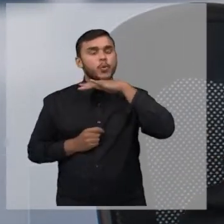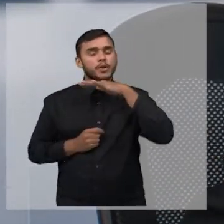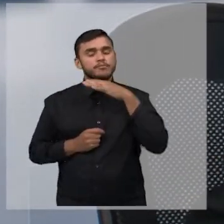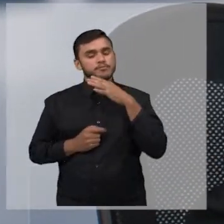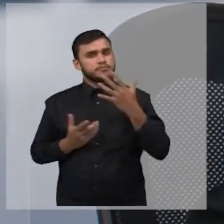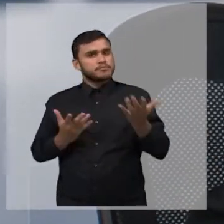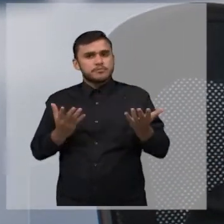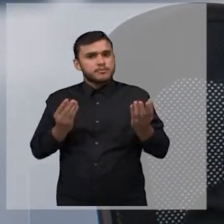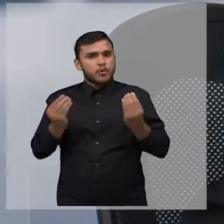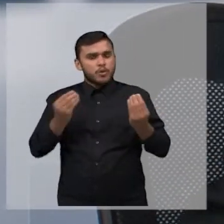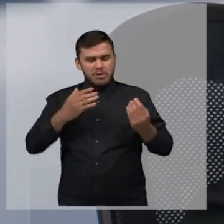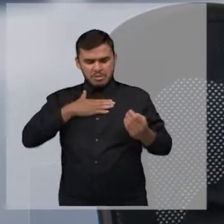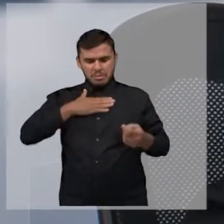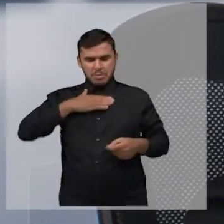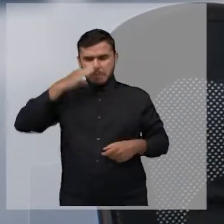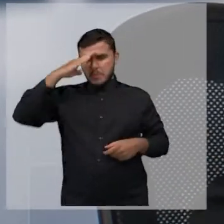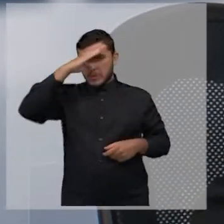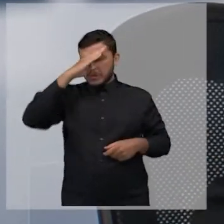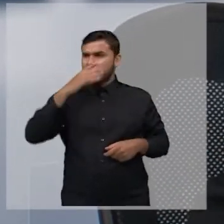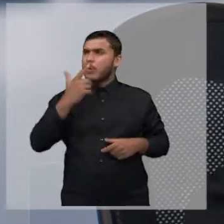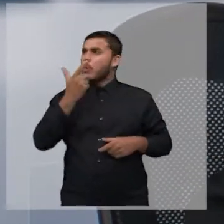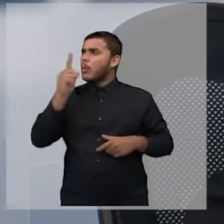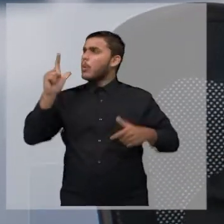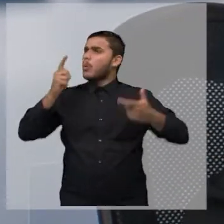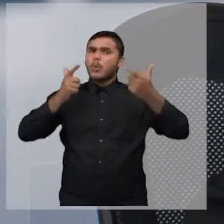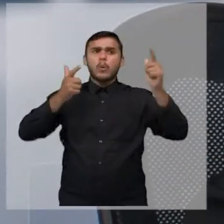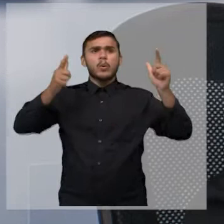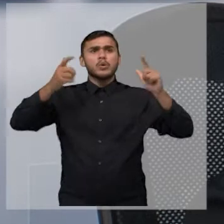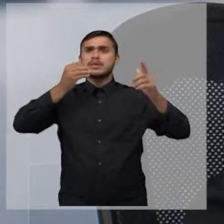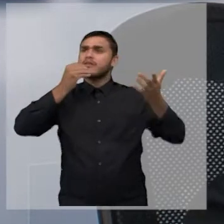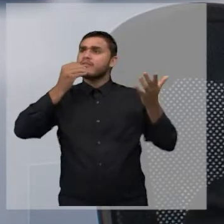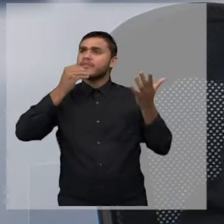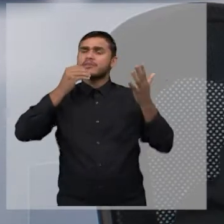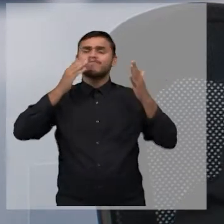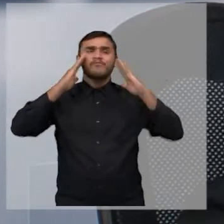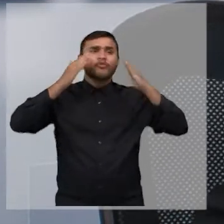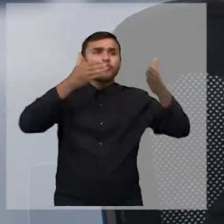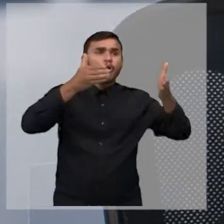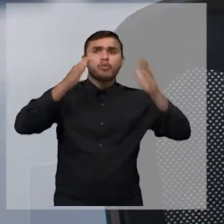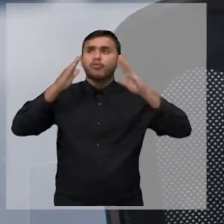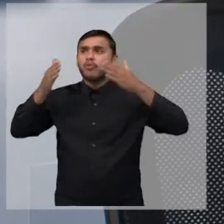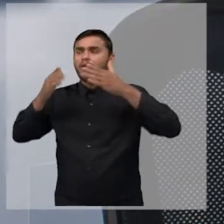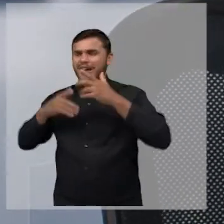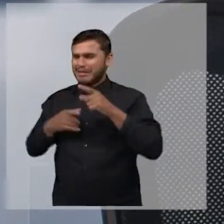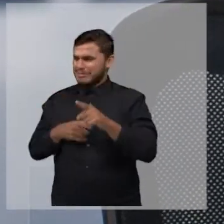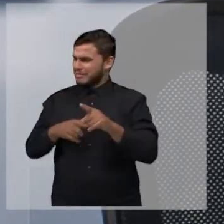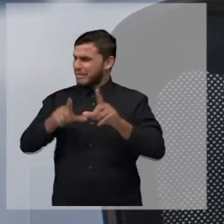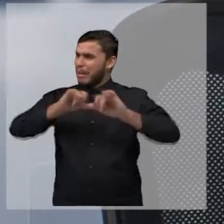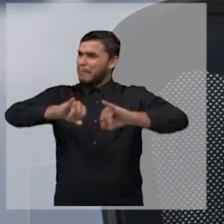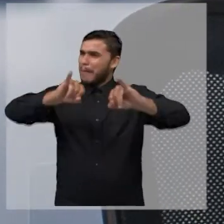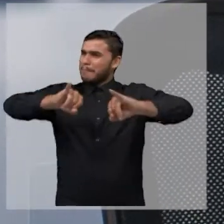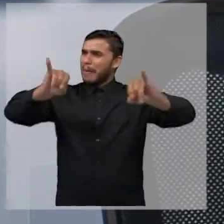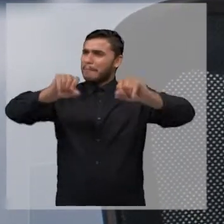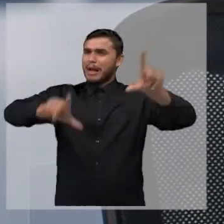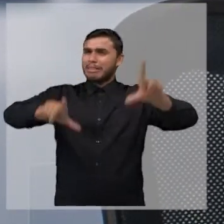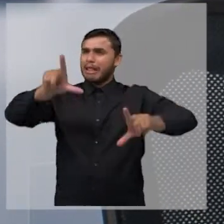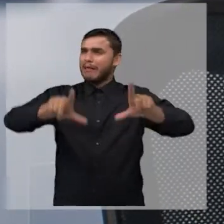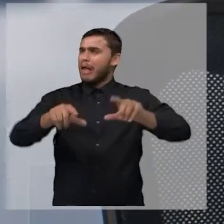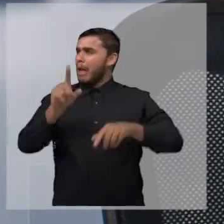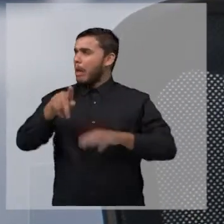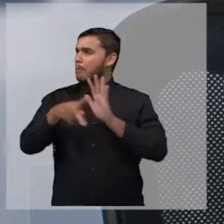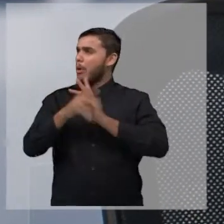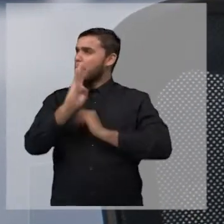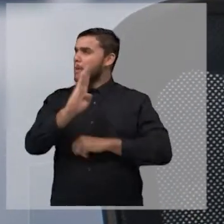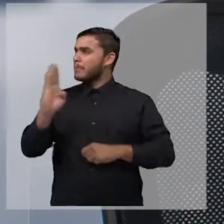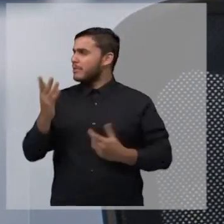desnecessário, na minha avaliação, quando nós temos temas muito mais importantes. Agora, do outro lado, Paulo, enquanto o Bolsonaro